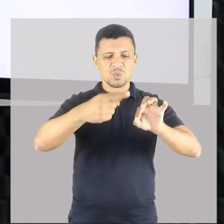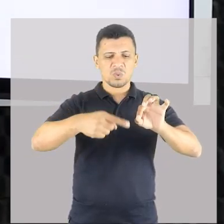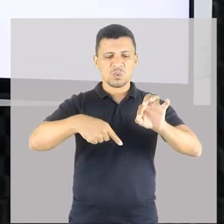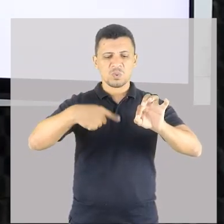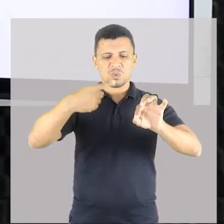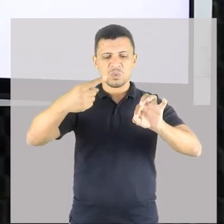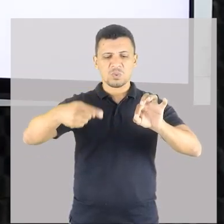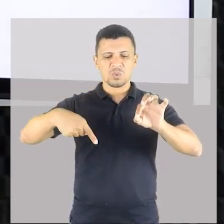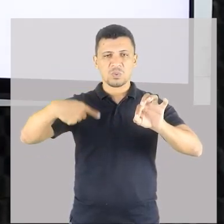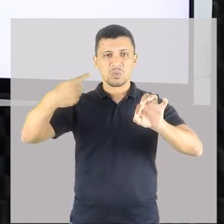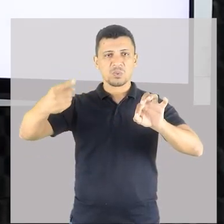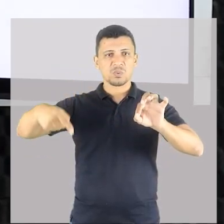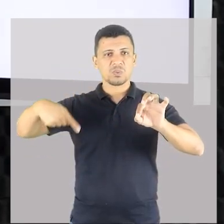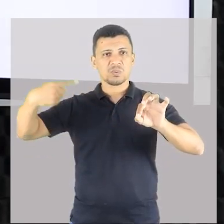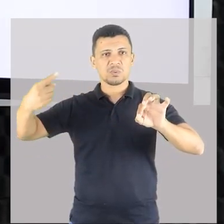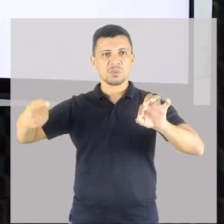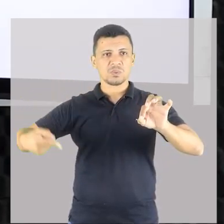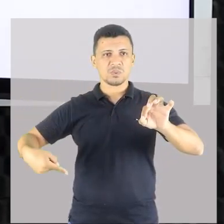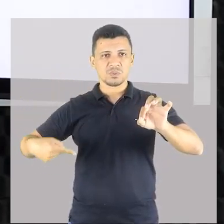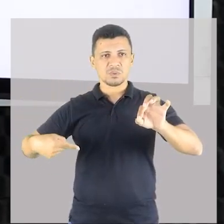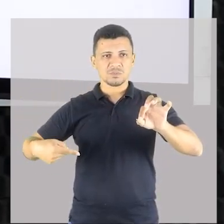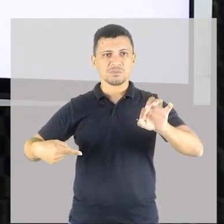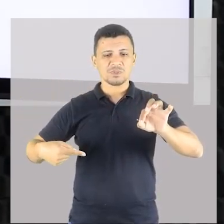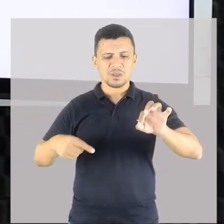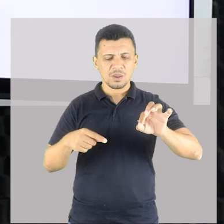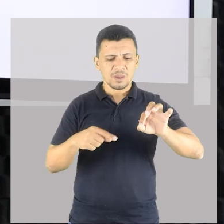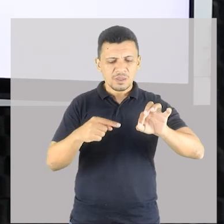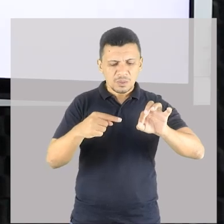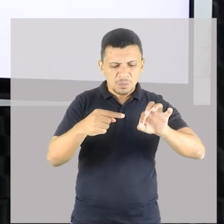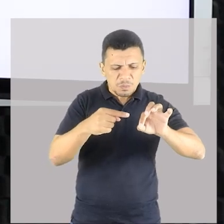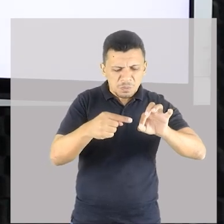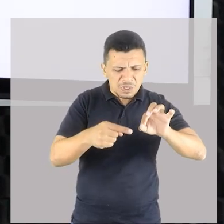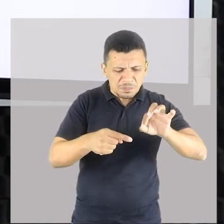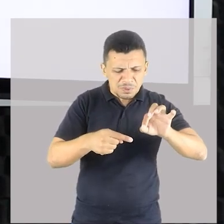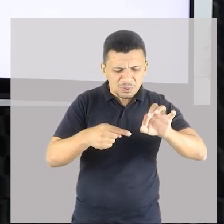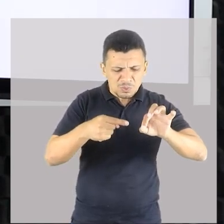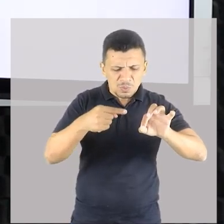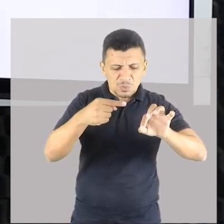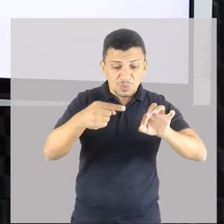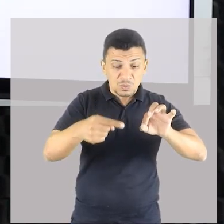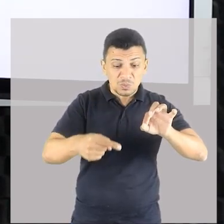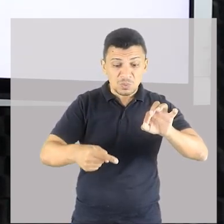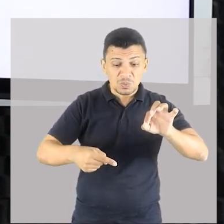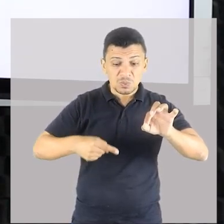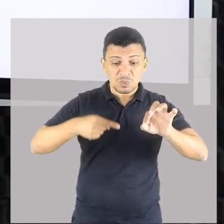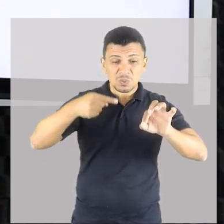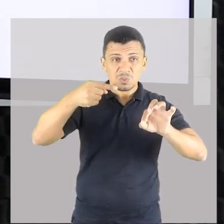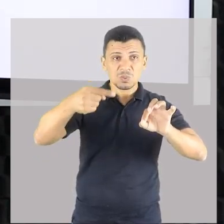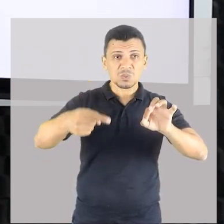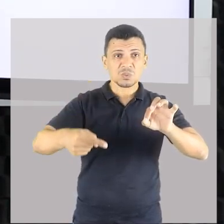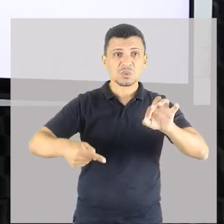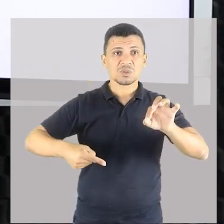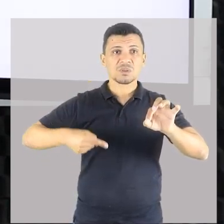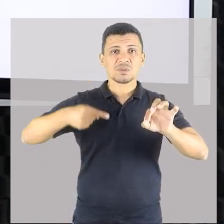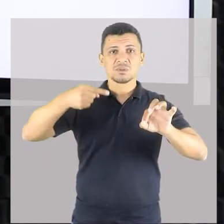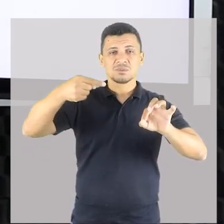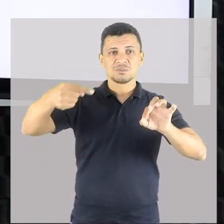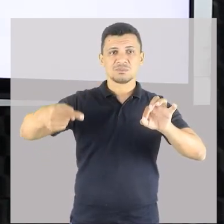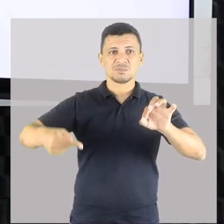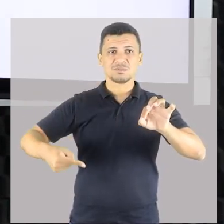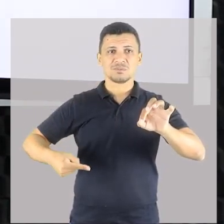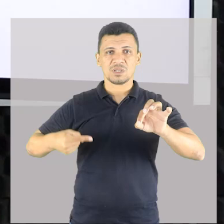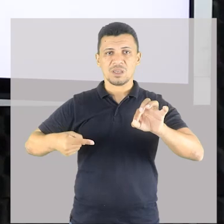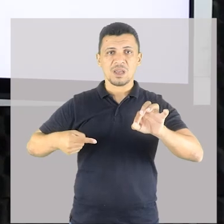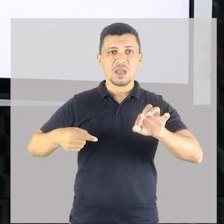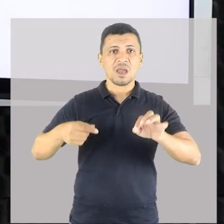centro. Uns círculos pequenininhos e outros maiores. Todos eles de mesmo centro, que é o